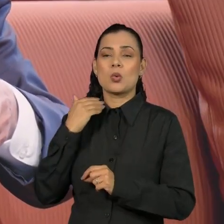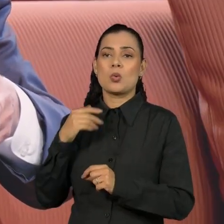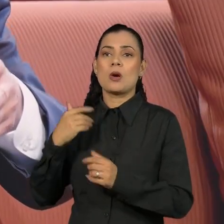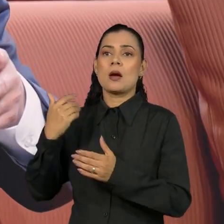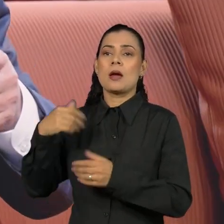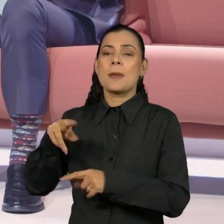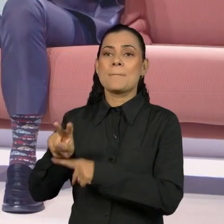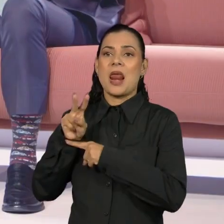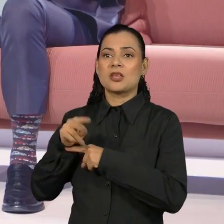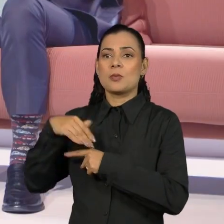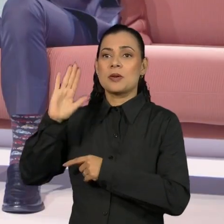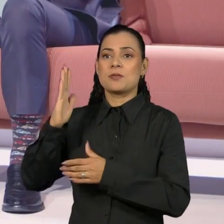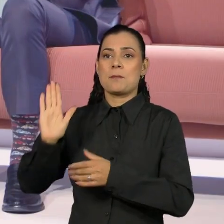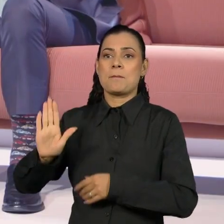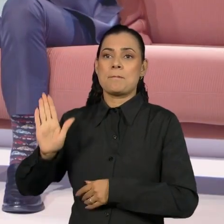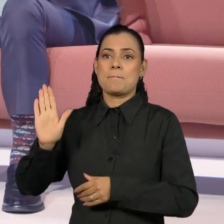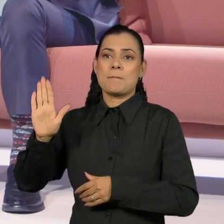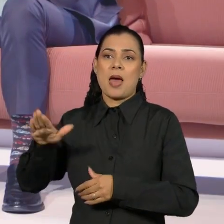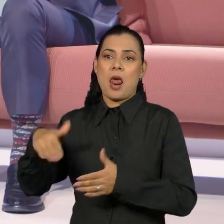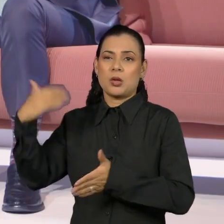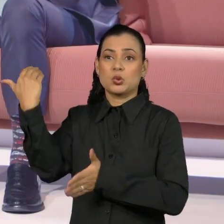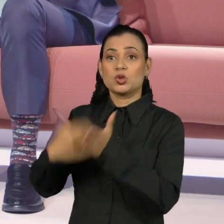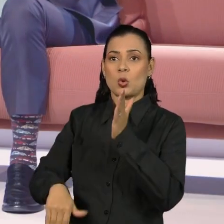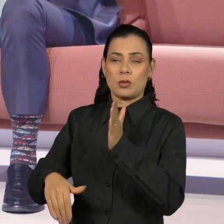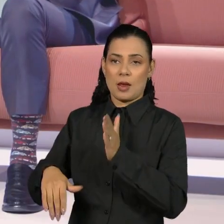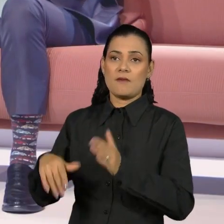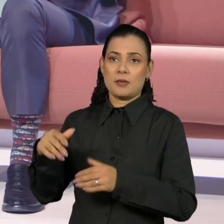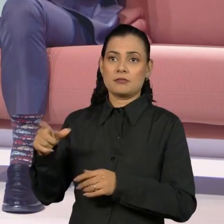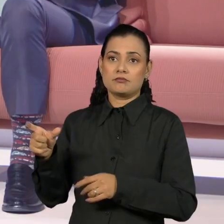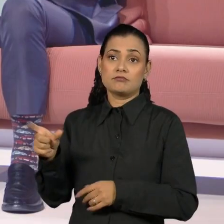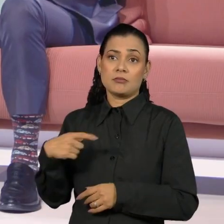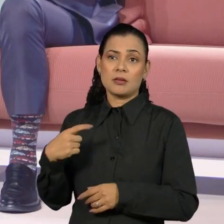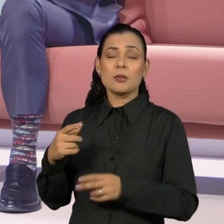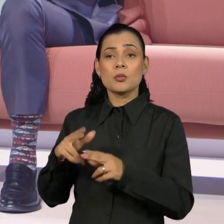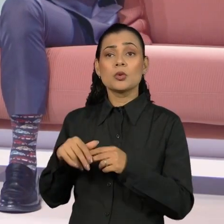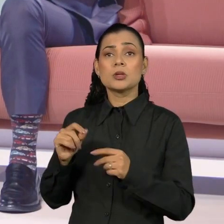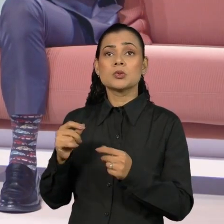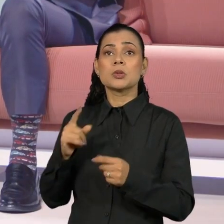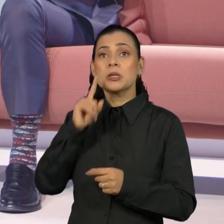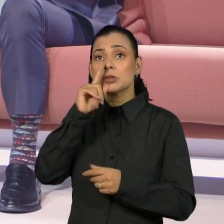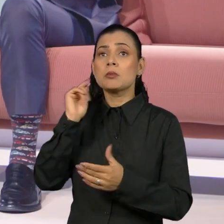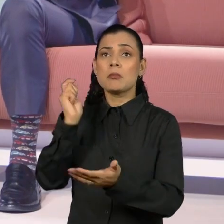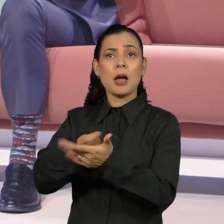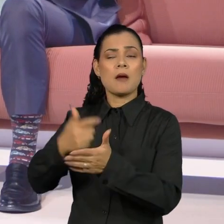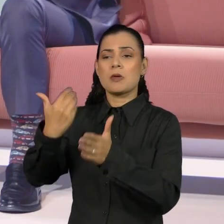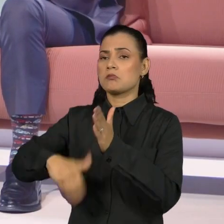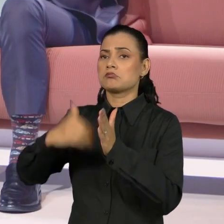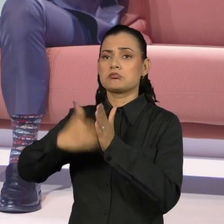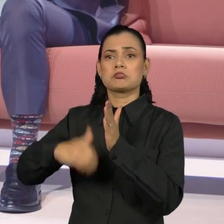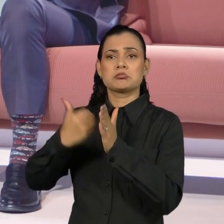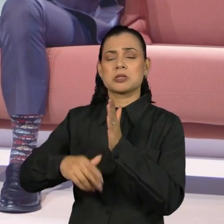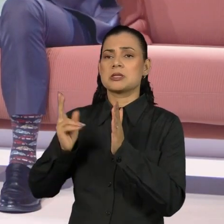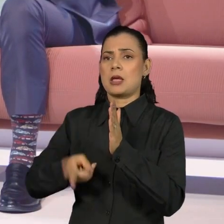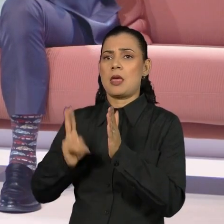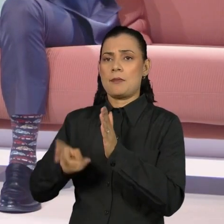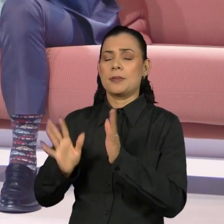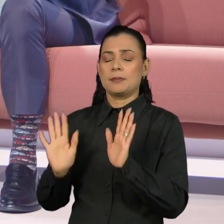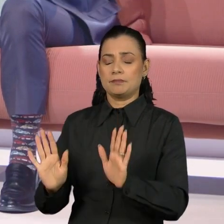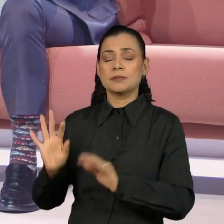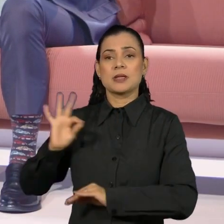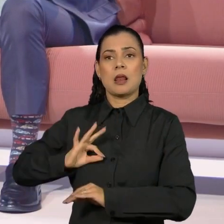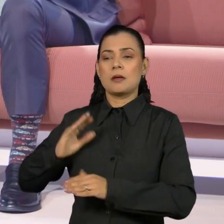barato. Por quê? Porque descontava do salário dele. Então, não tinha risco de não pagar. Quando ele recebia o salário, já